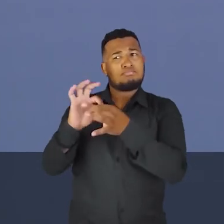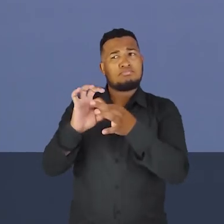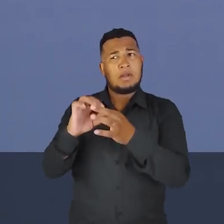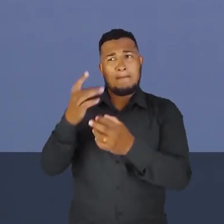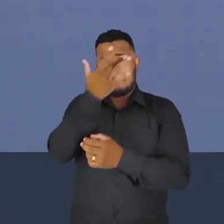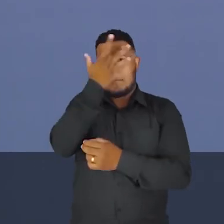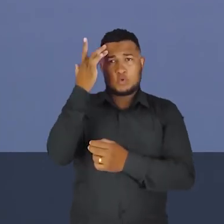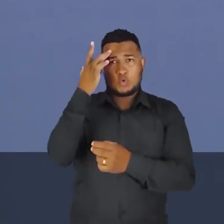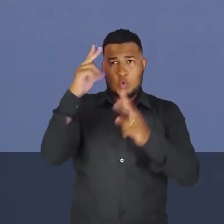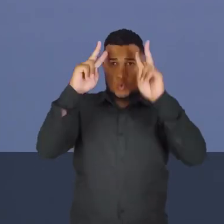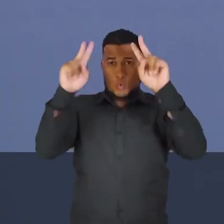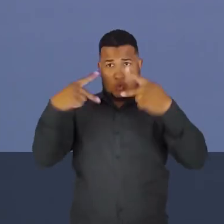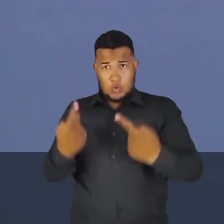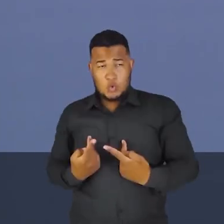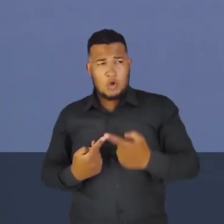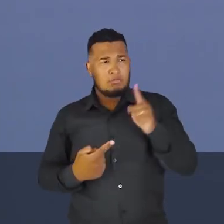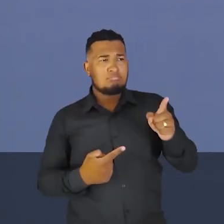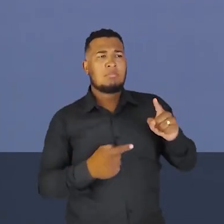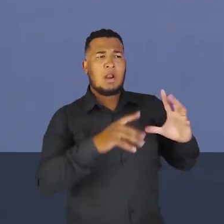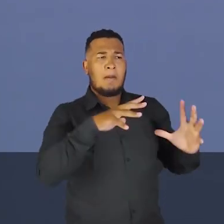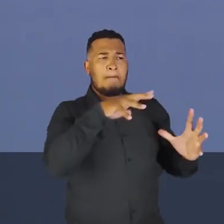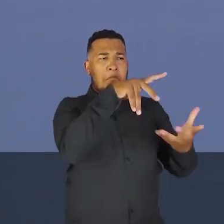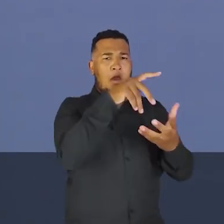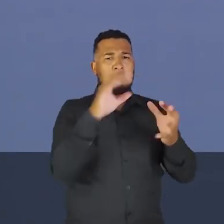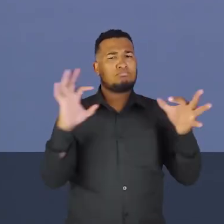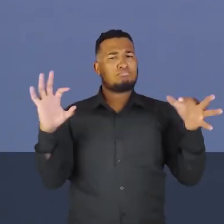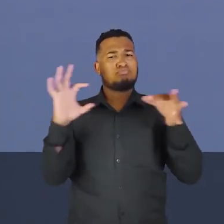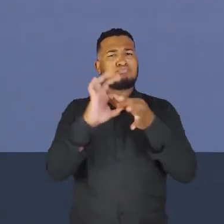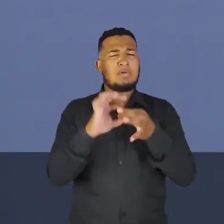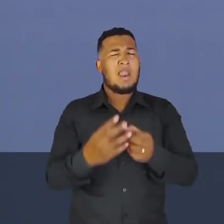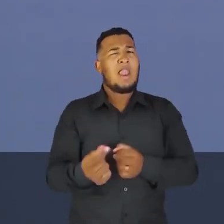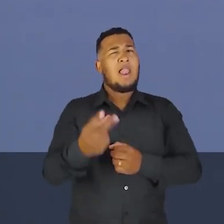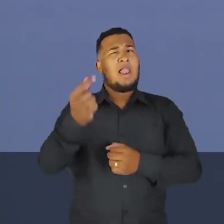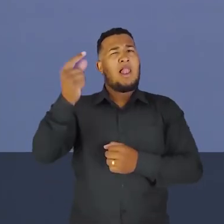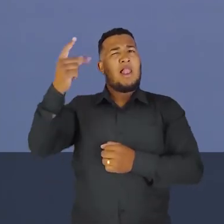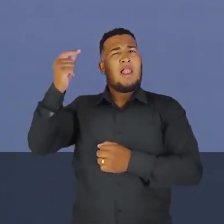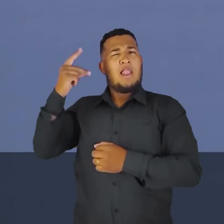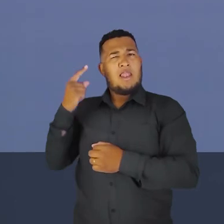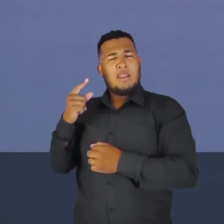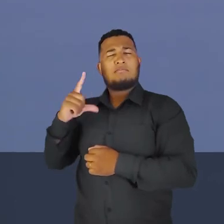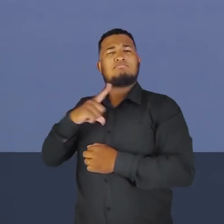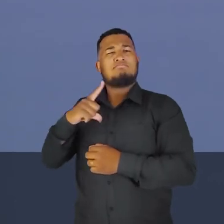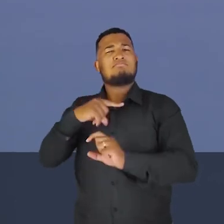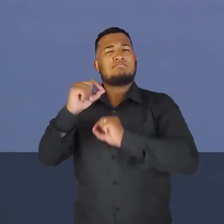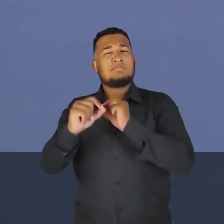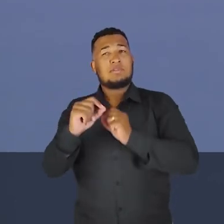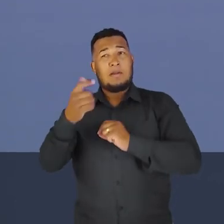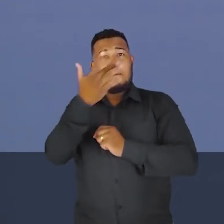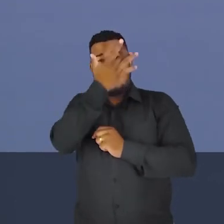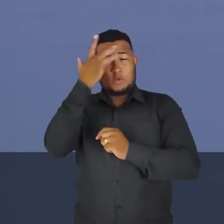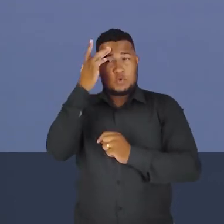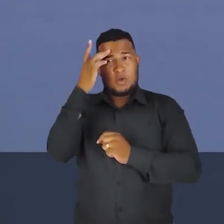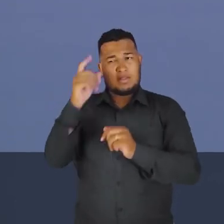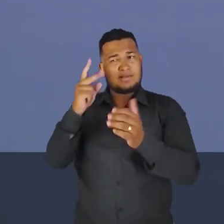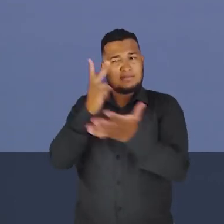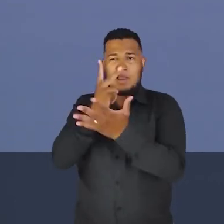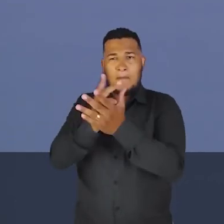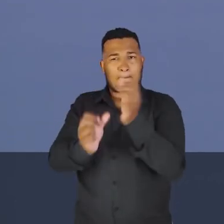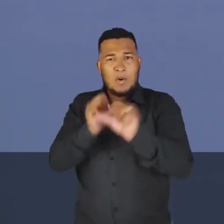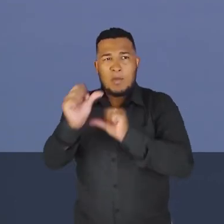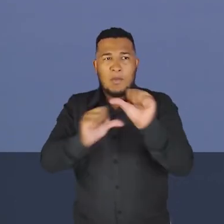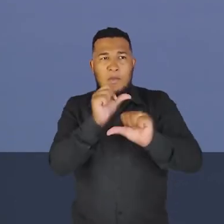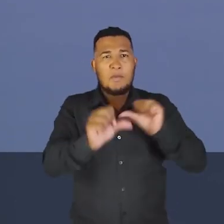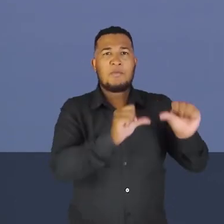com o planeta? Desde os primórdios, os homens realmente modificam, né, o local em que vivem. Tá? A